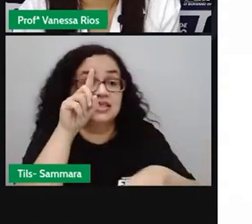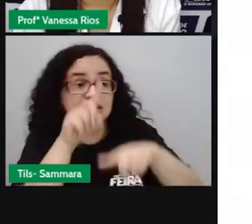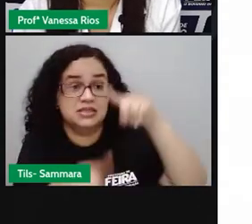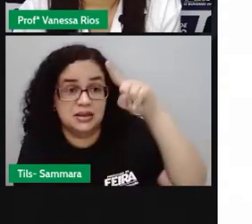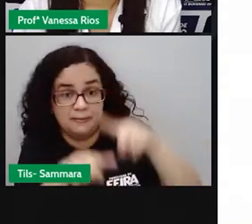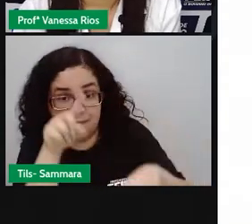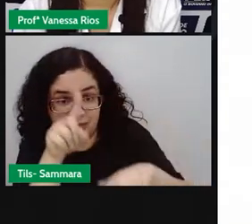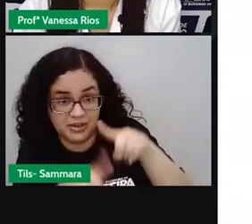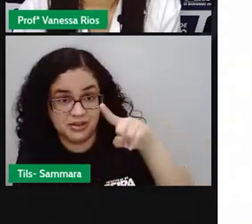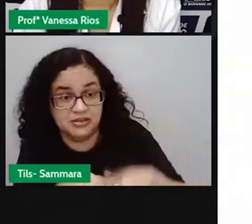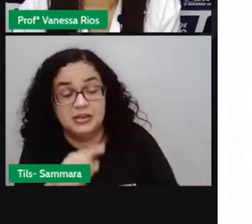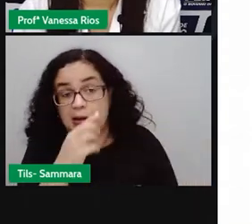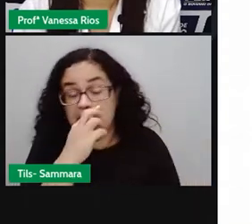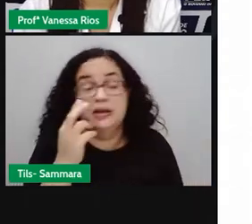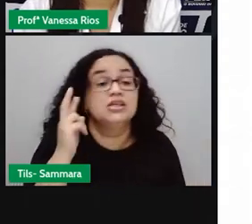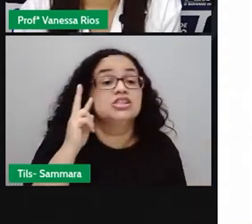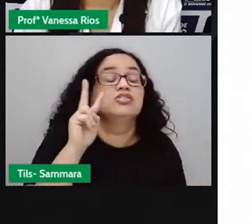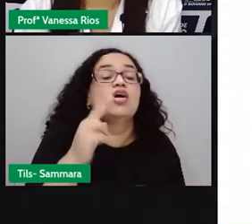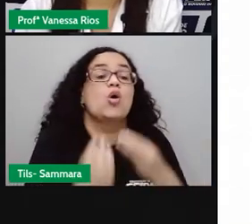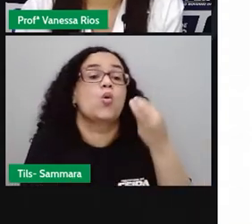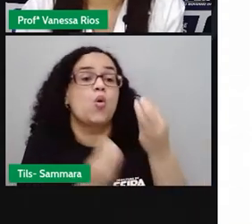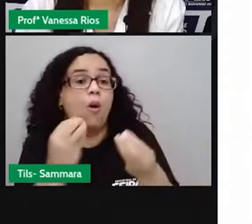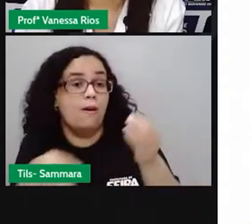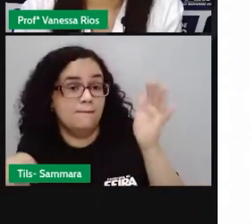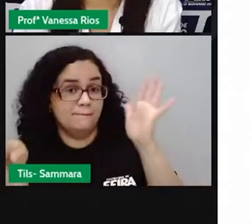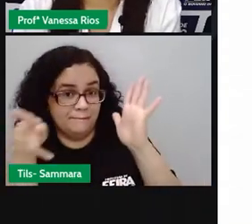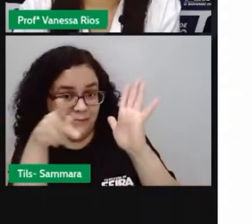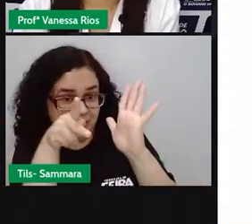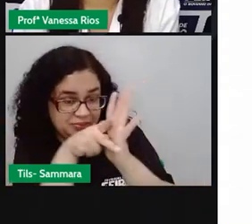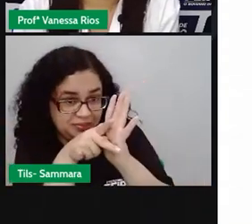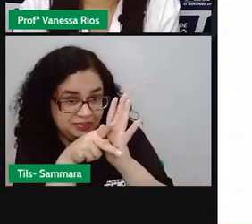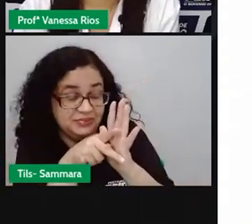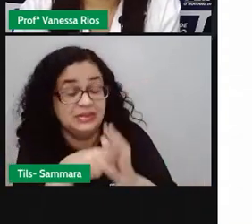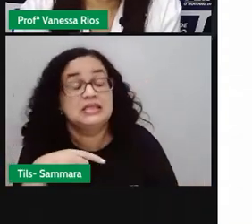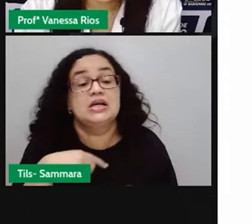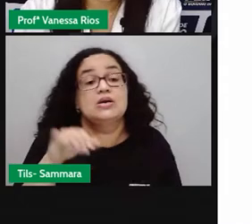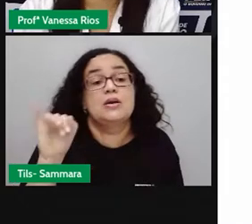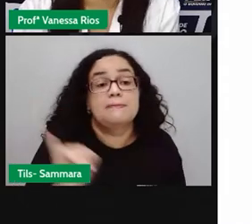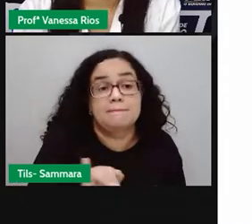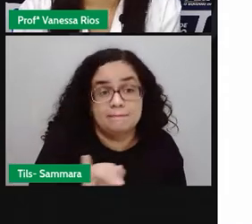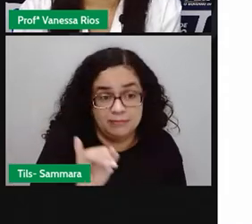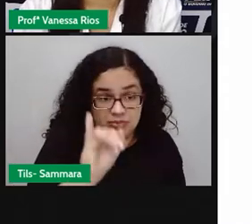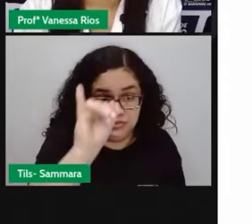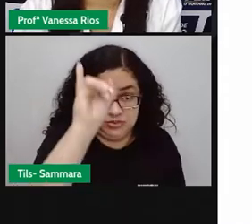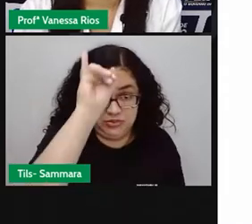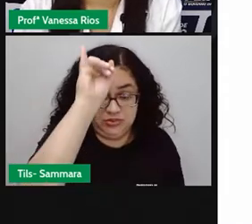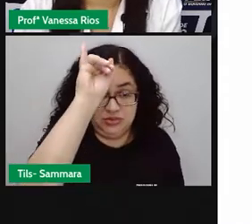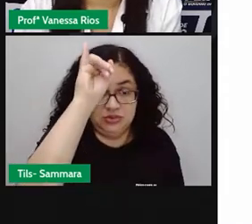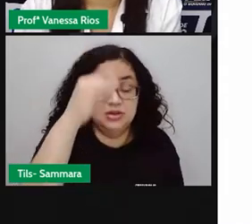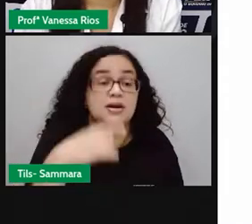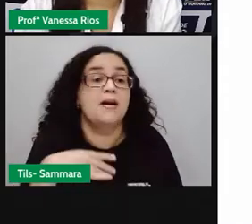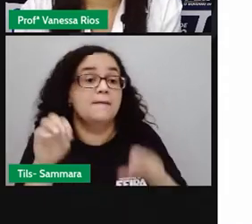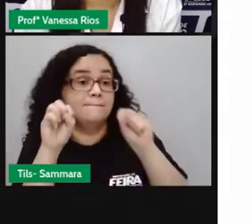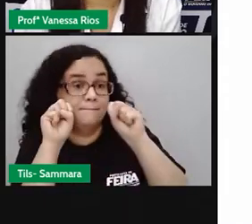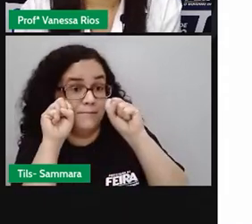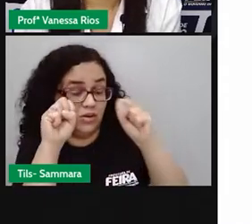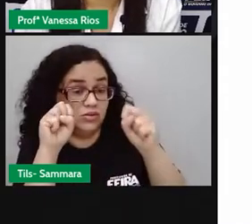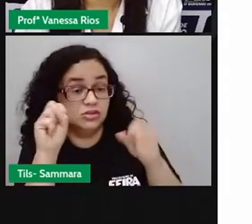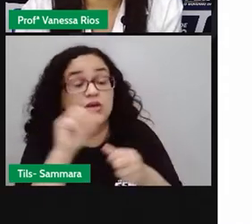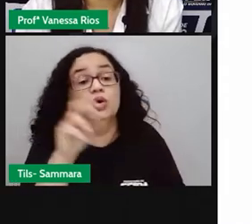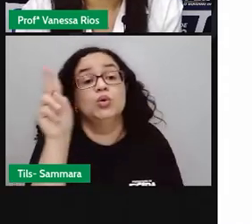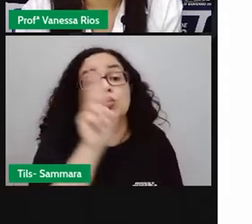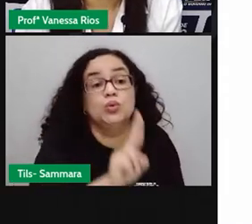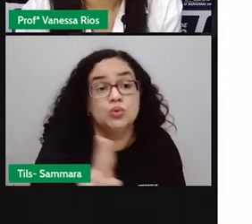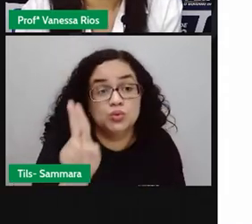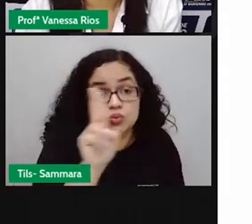materiais. E a gente já viu como essas propriedades, elas são importantes para que a gente possa realmente fazer o